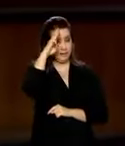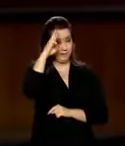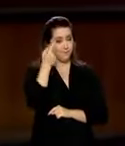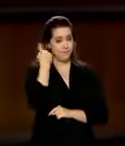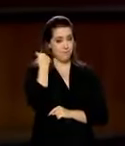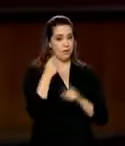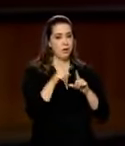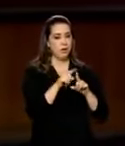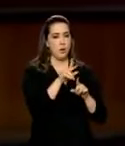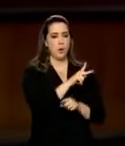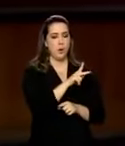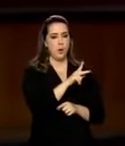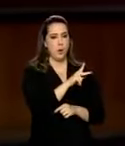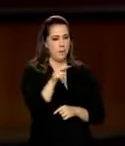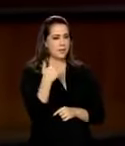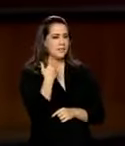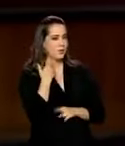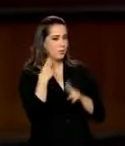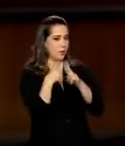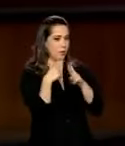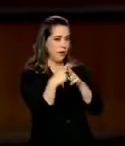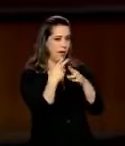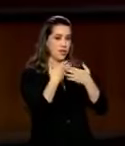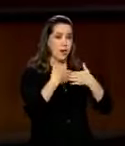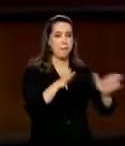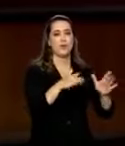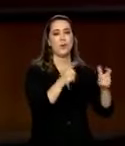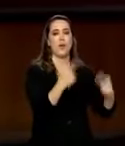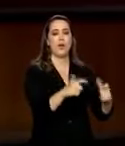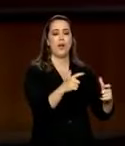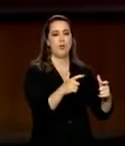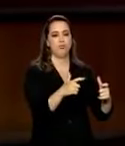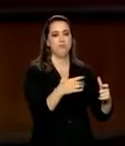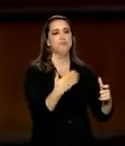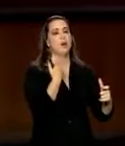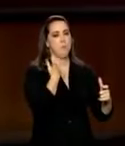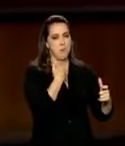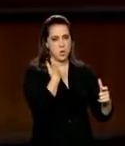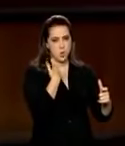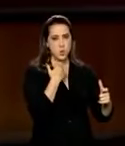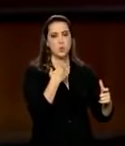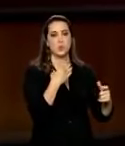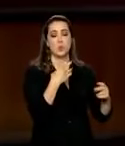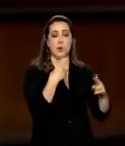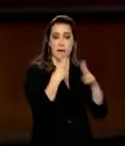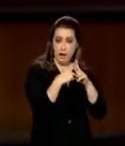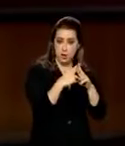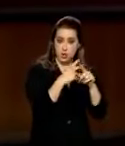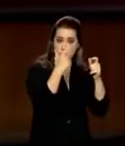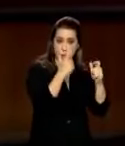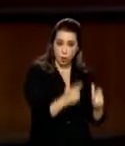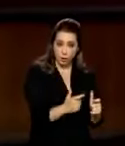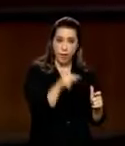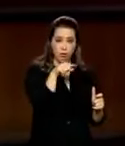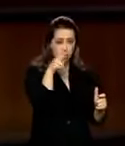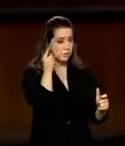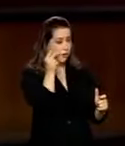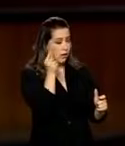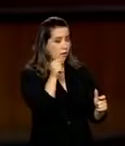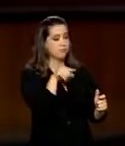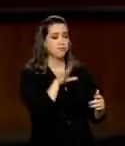essa novíssima e única, né, agência bancária da cidade. Isso ajuda em muito a economia da